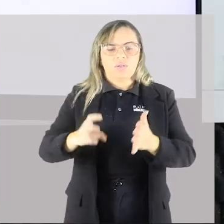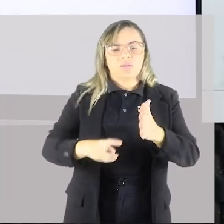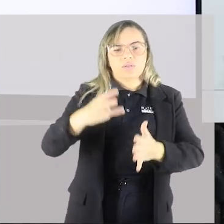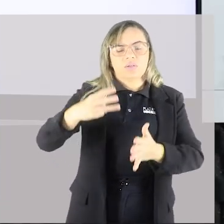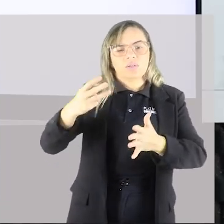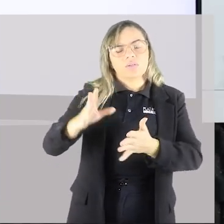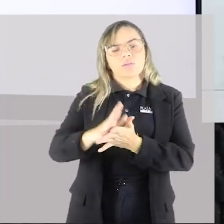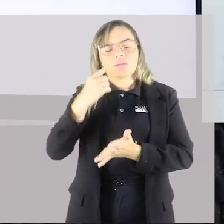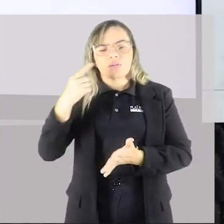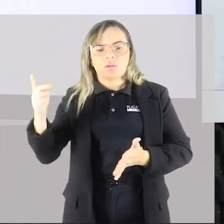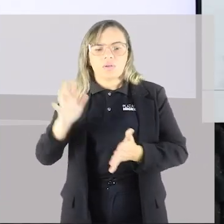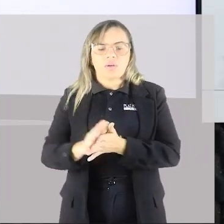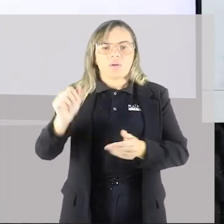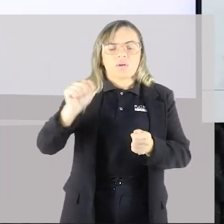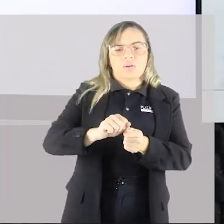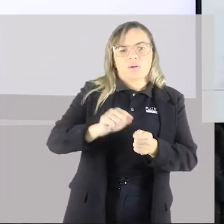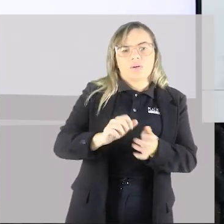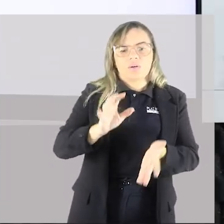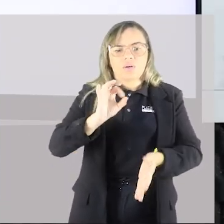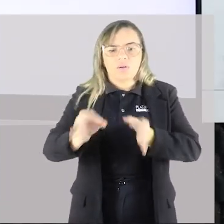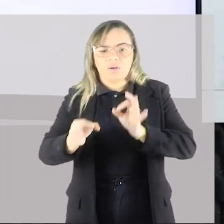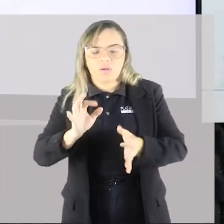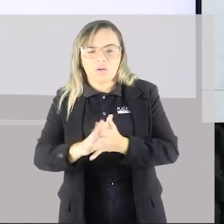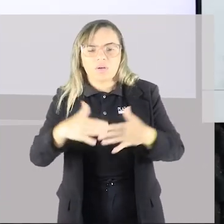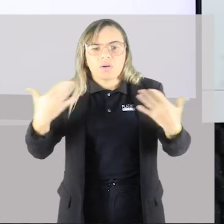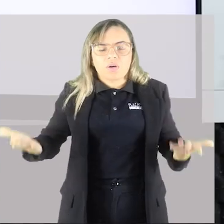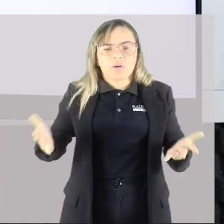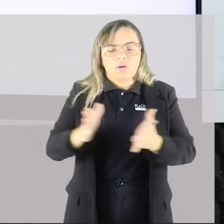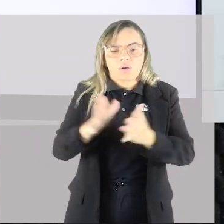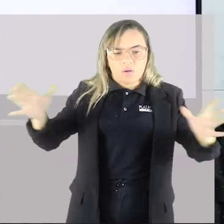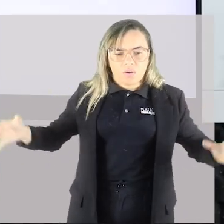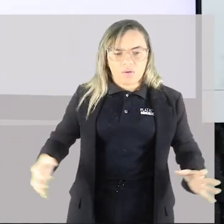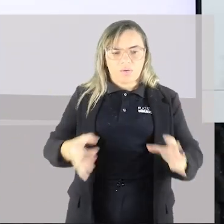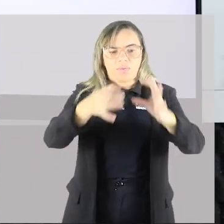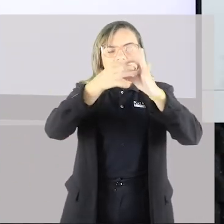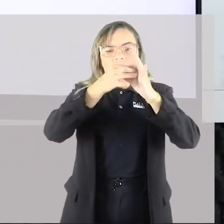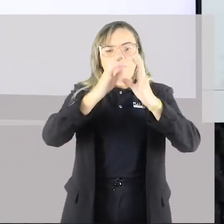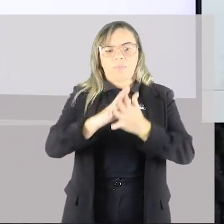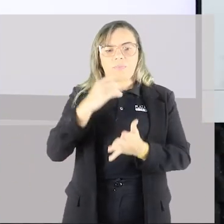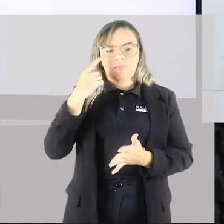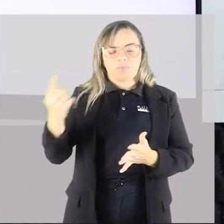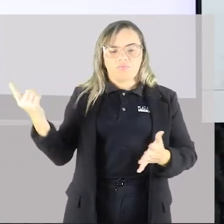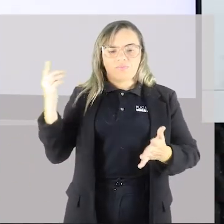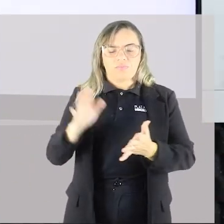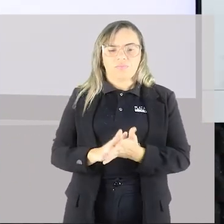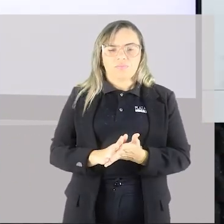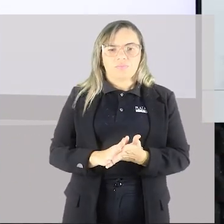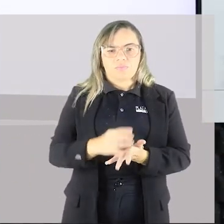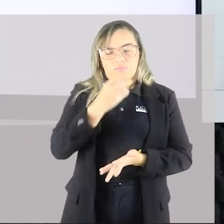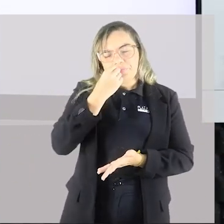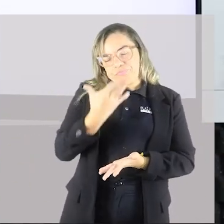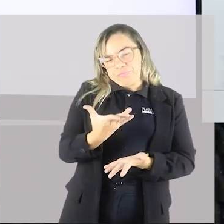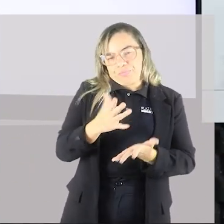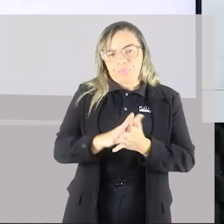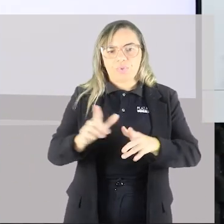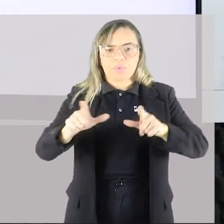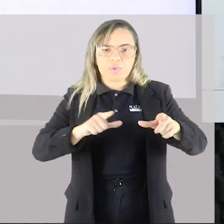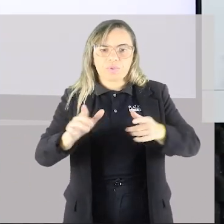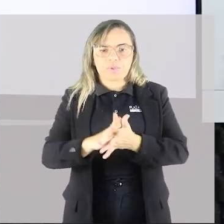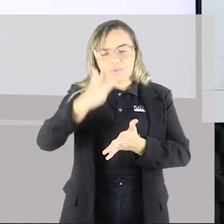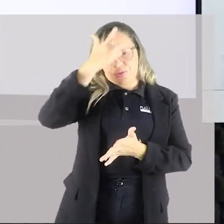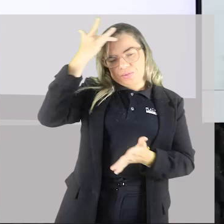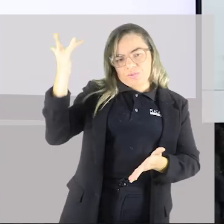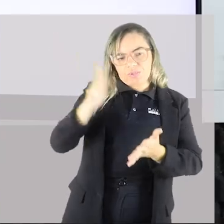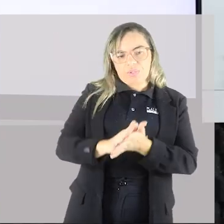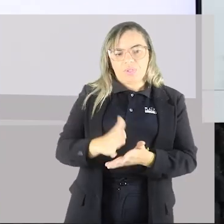justa. Tá? Em que isso se aliaria a uma benesse ao trabalhador?